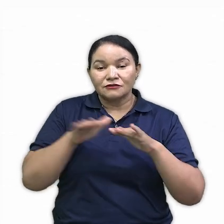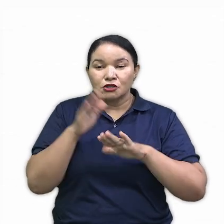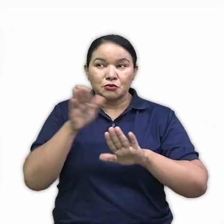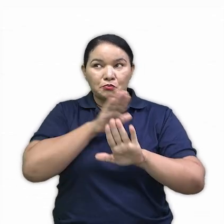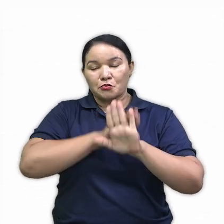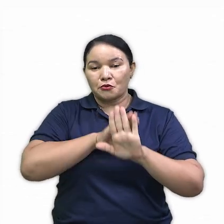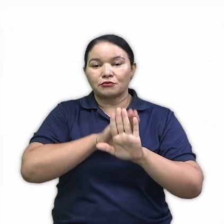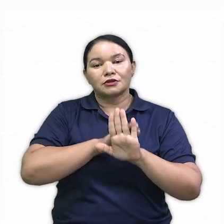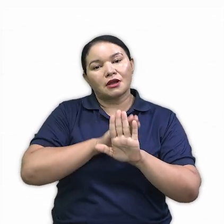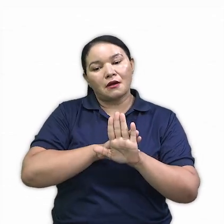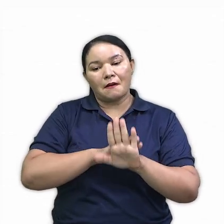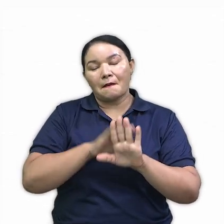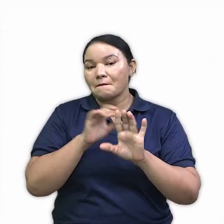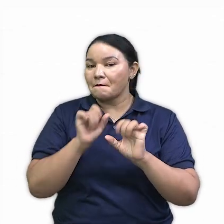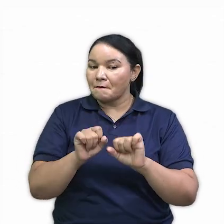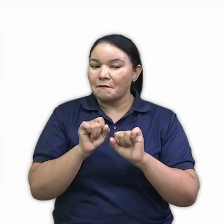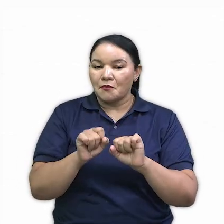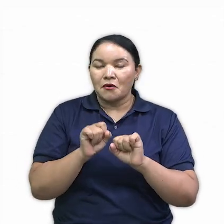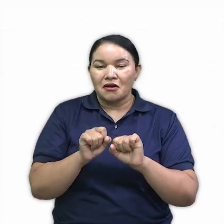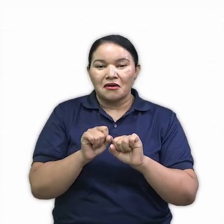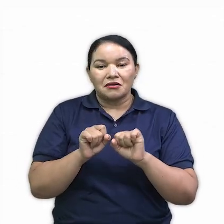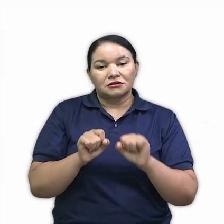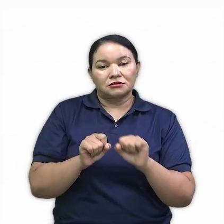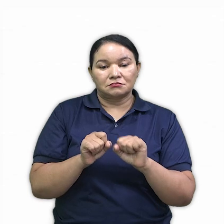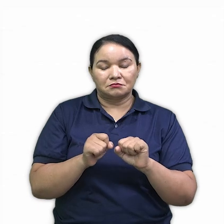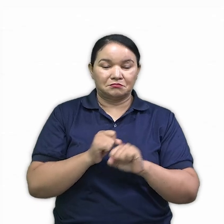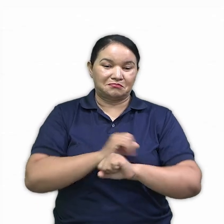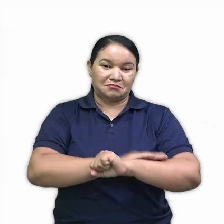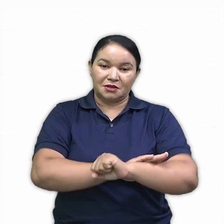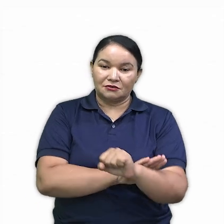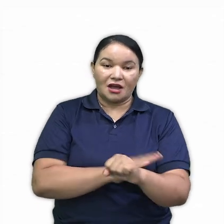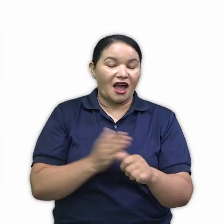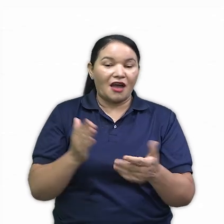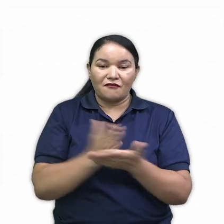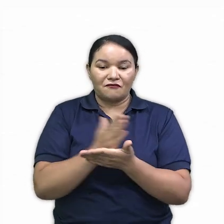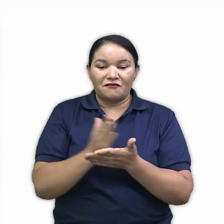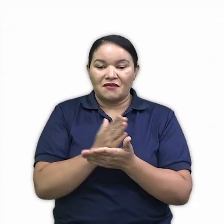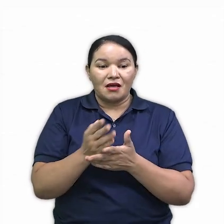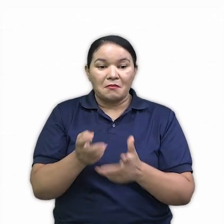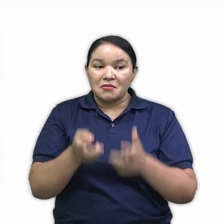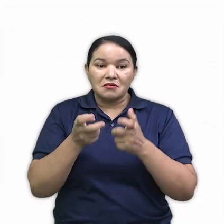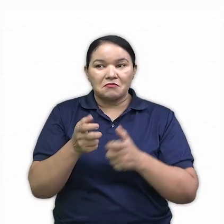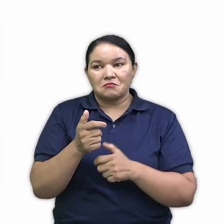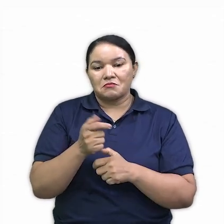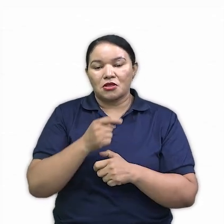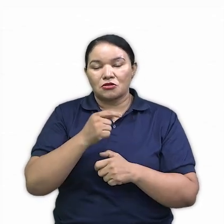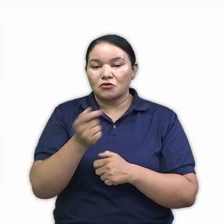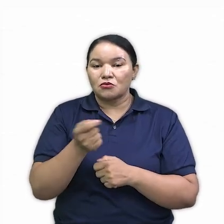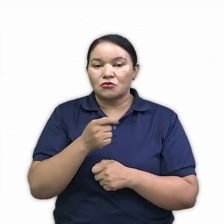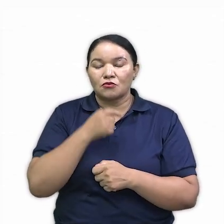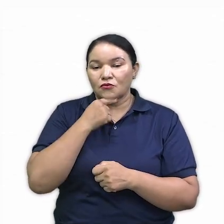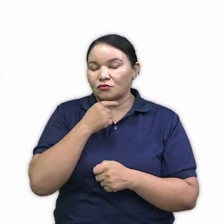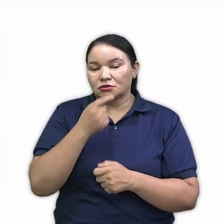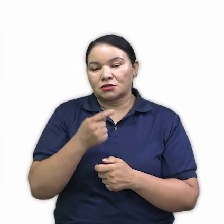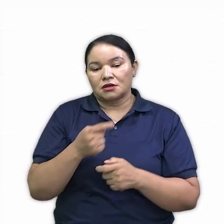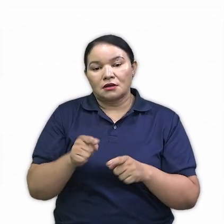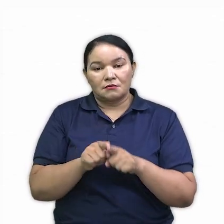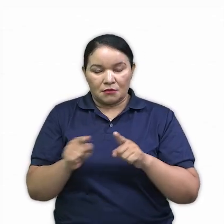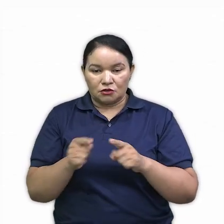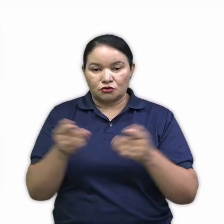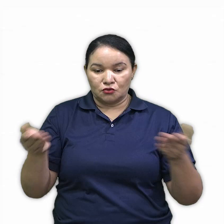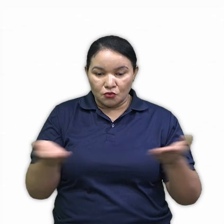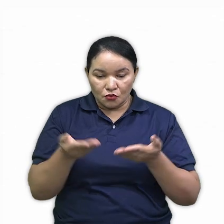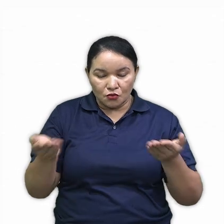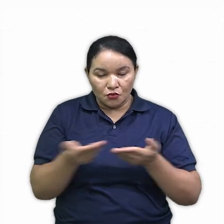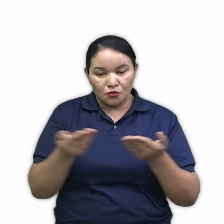vezes e que nós nem percebemos, né? É claro que hoje em dia Hoje em dia isso já